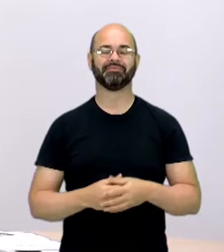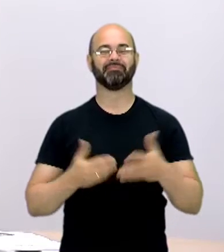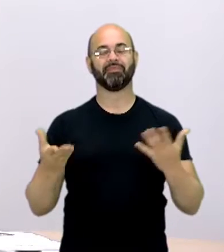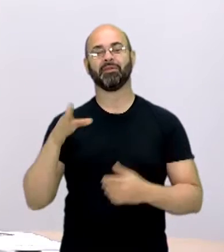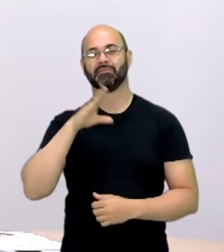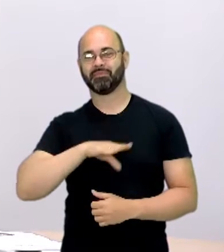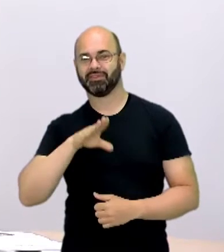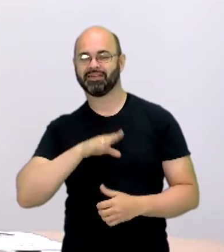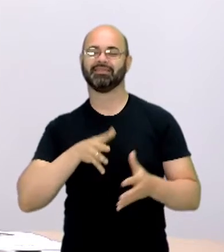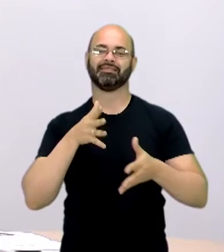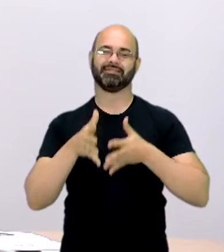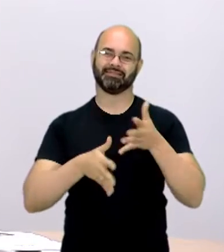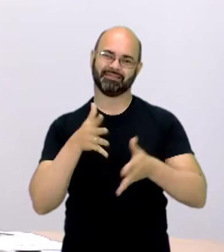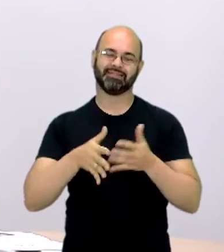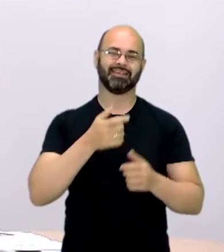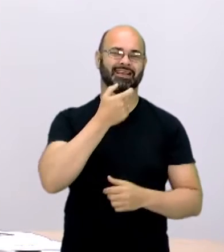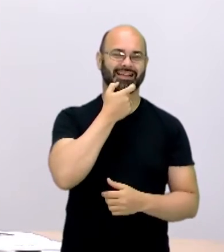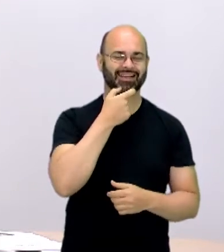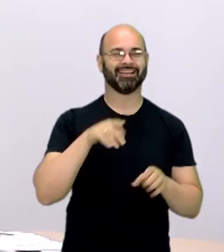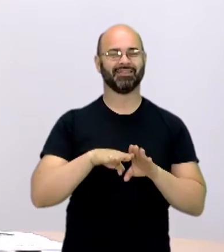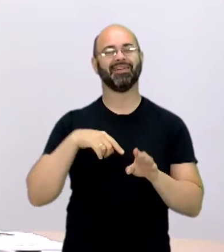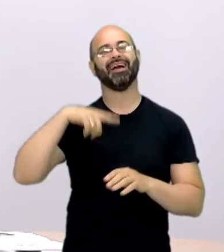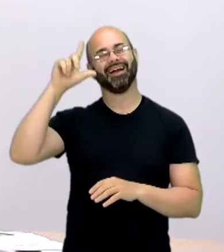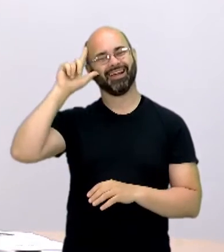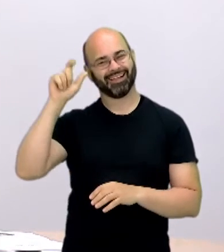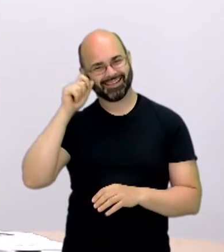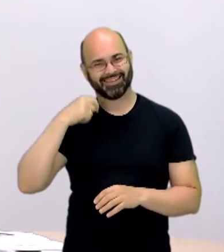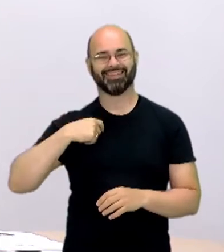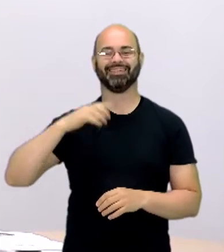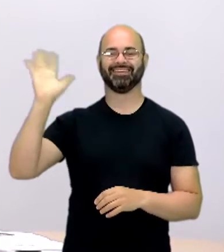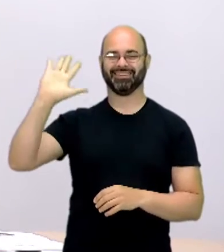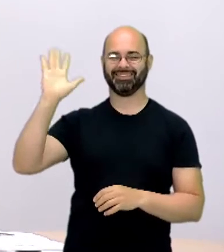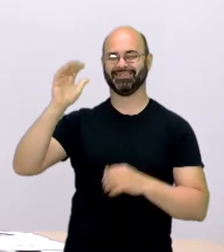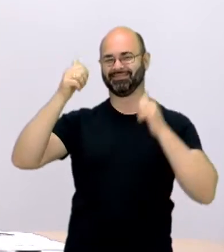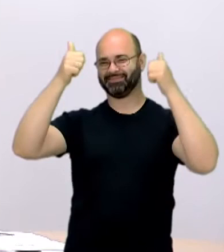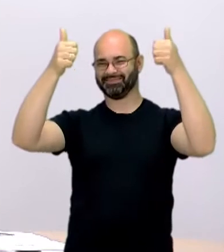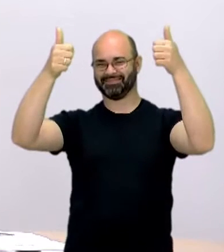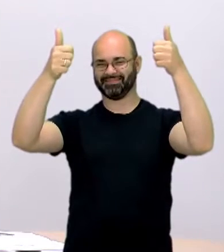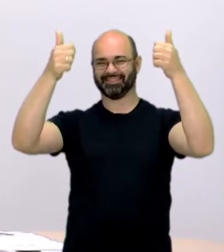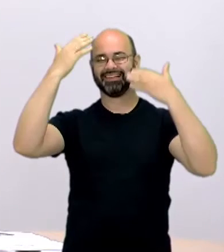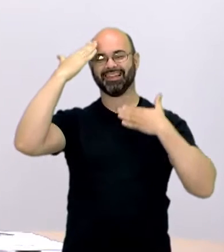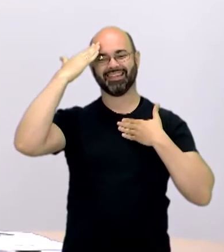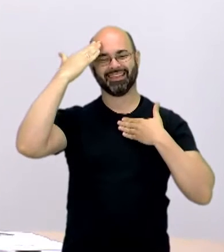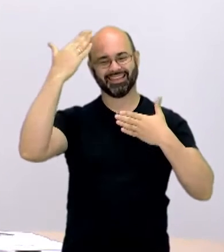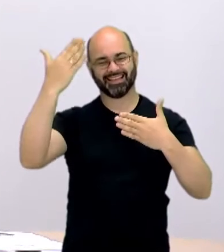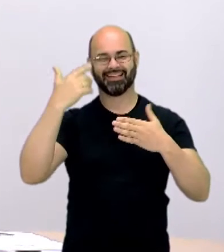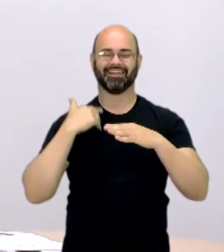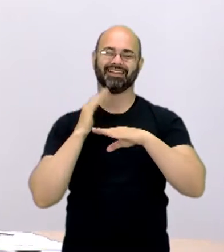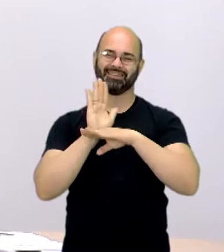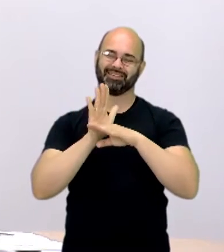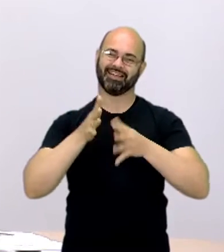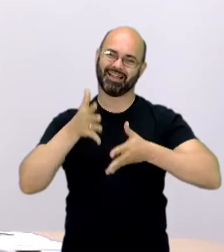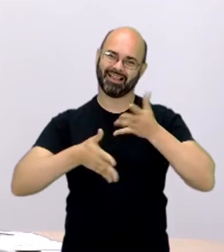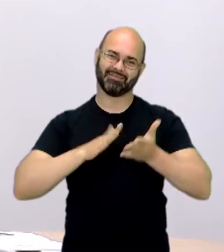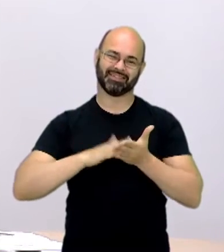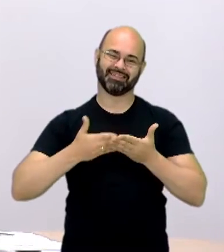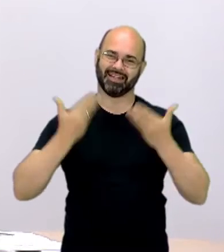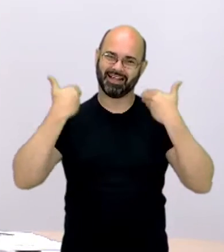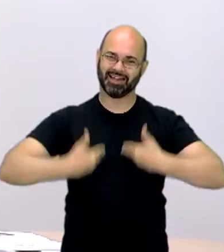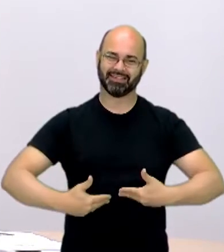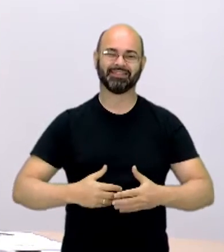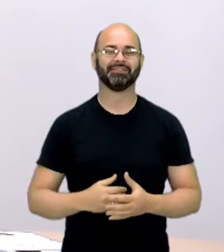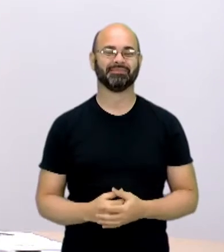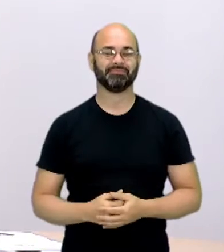Portuguese, English and Libras. We have André. André, super thanks for being there. Muito obrigado por estar aí. And let's